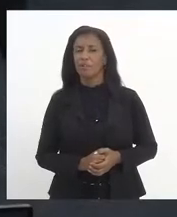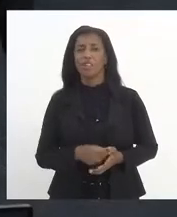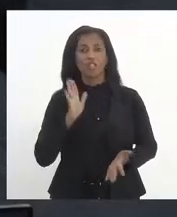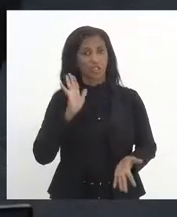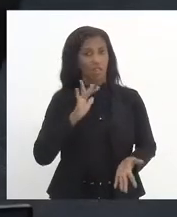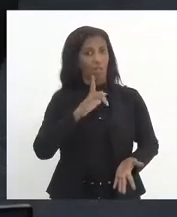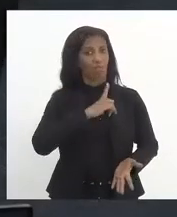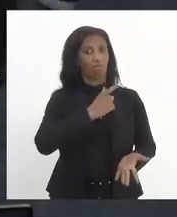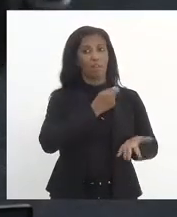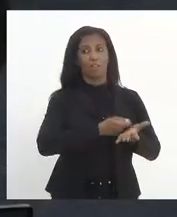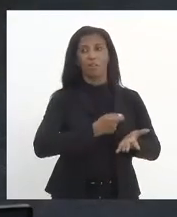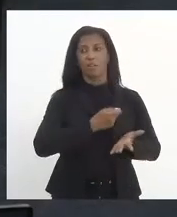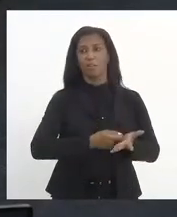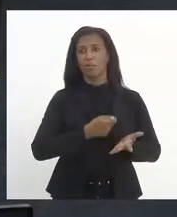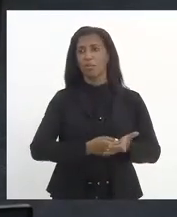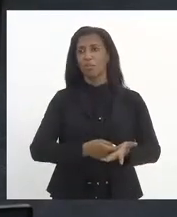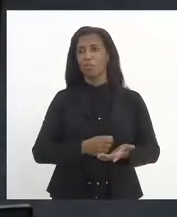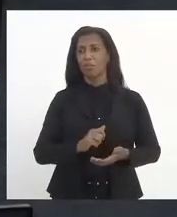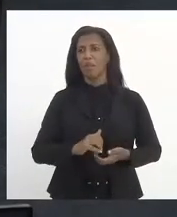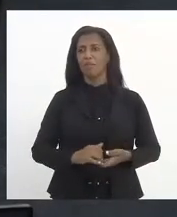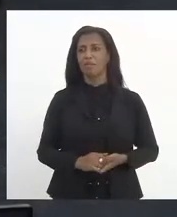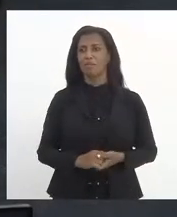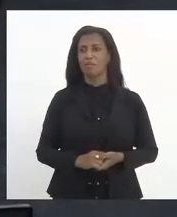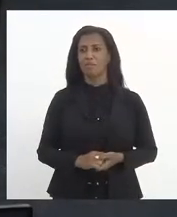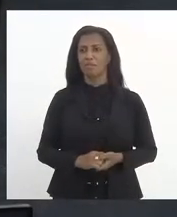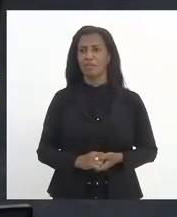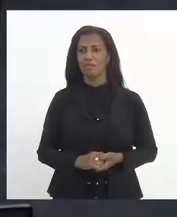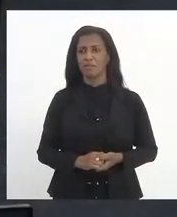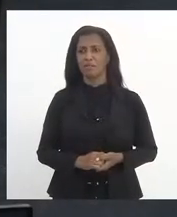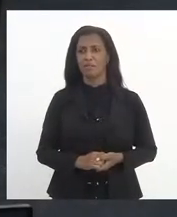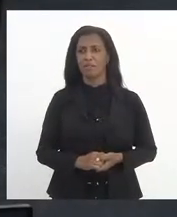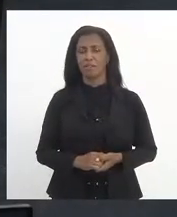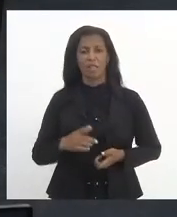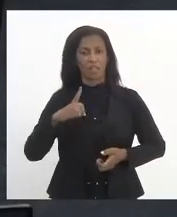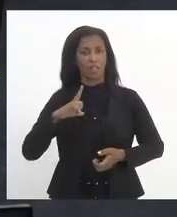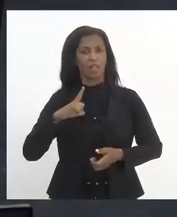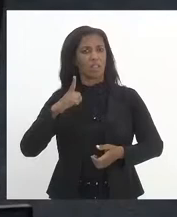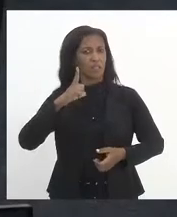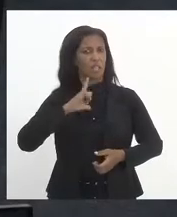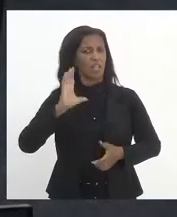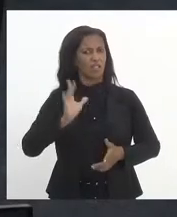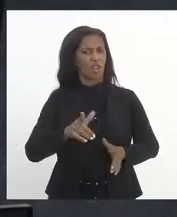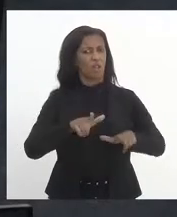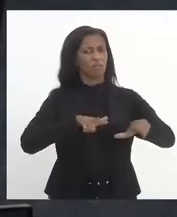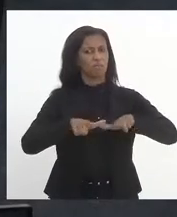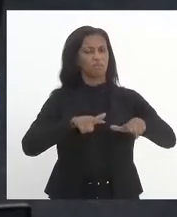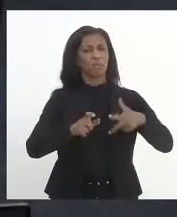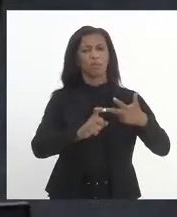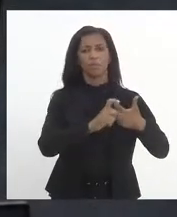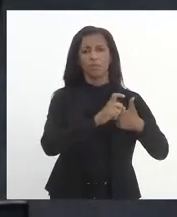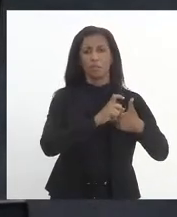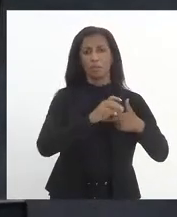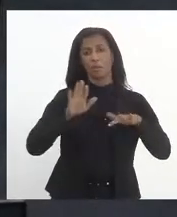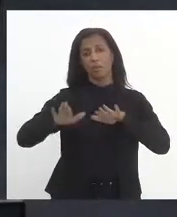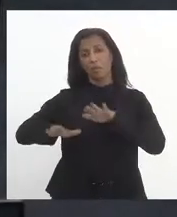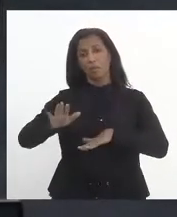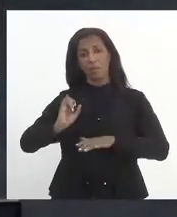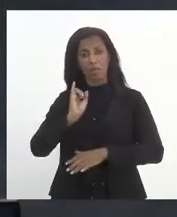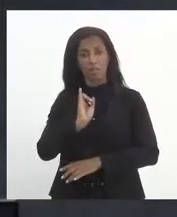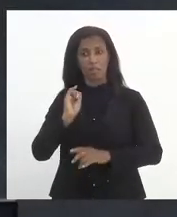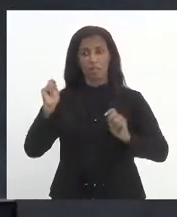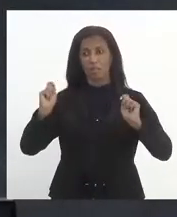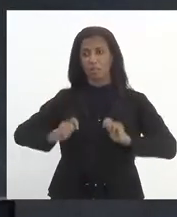no meu entendimento, não há problema nenhum, mesmo que ele tenha tido origem no executivo. O que talvez a gente pudesse,